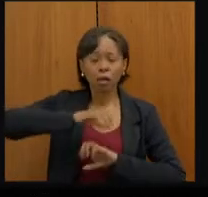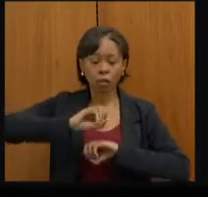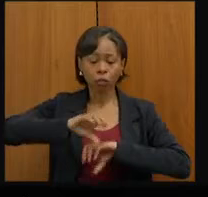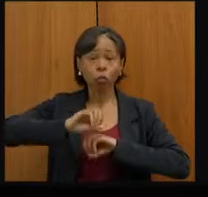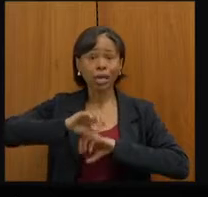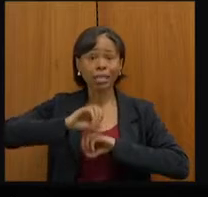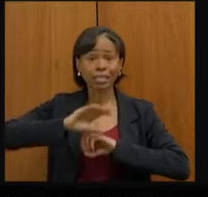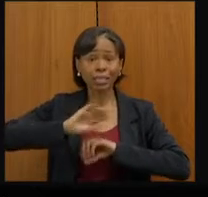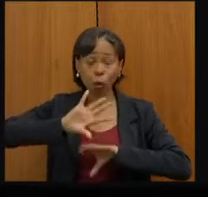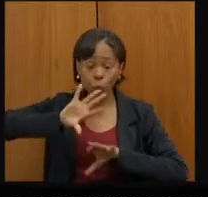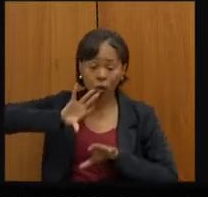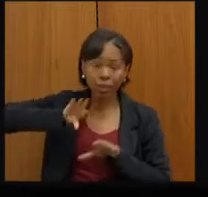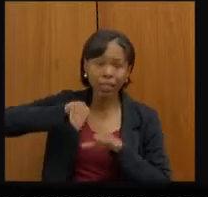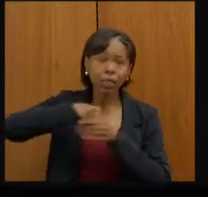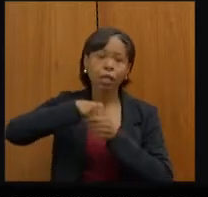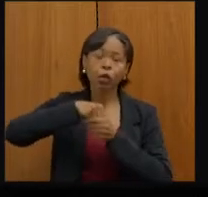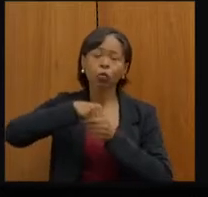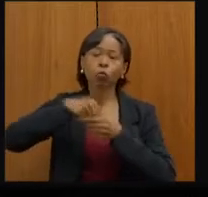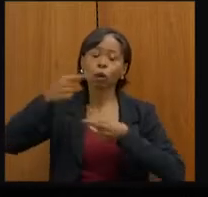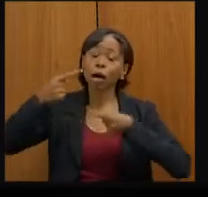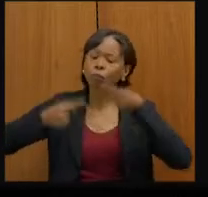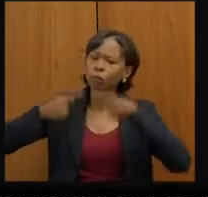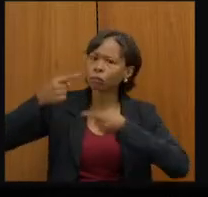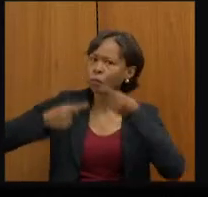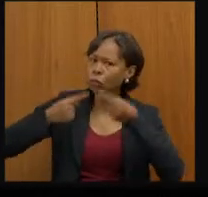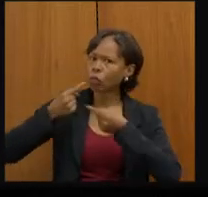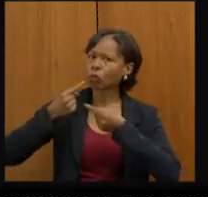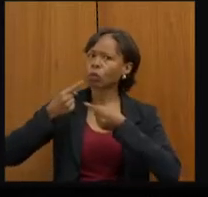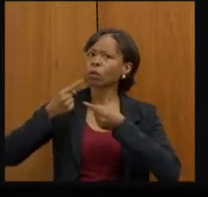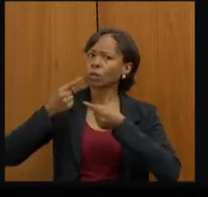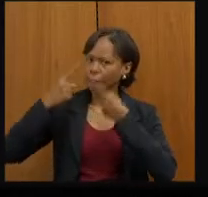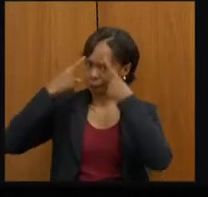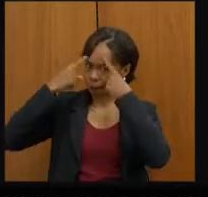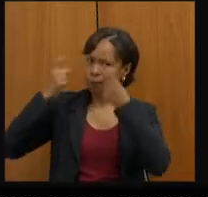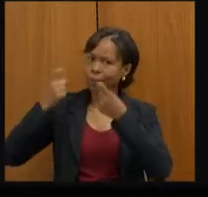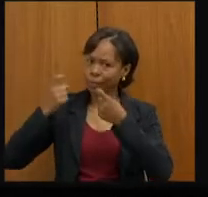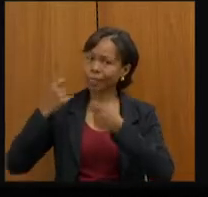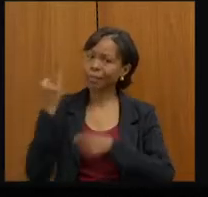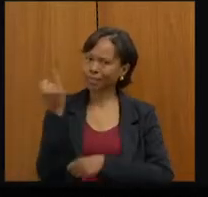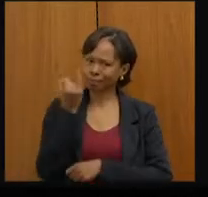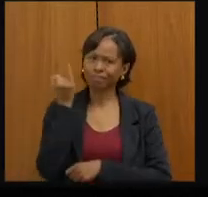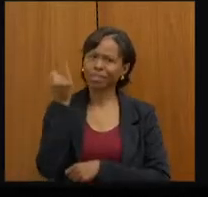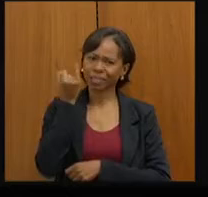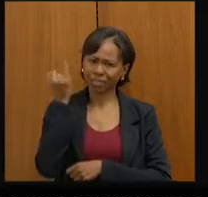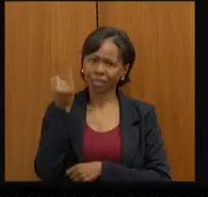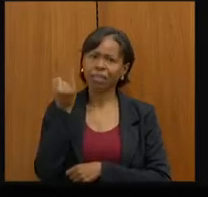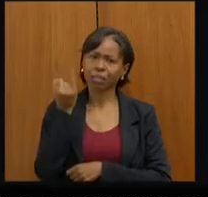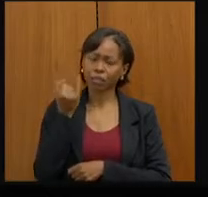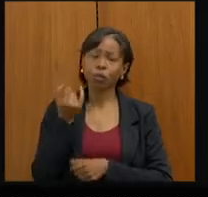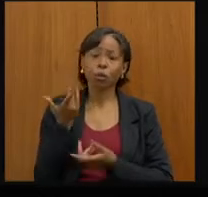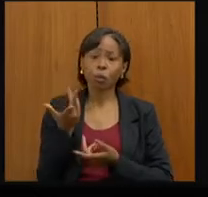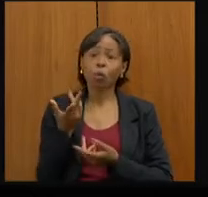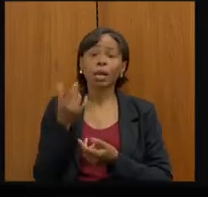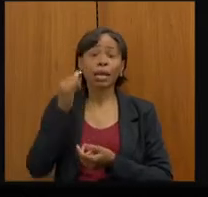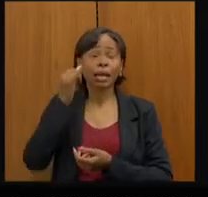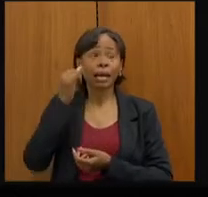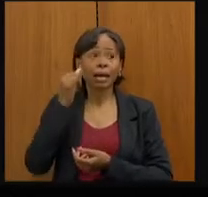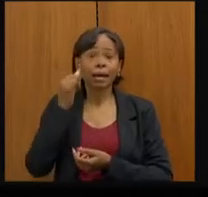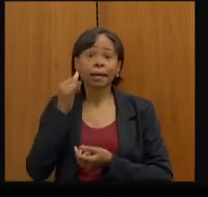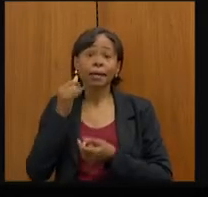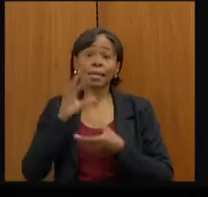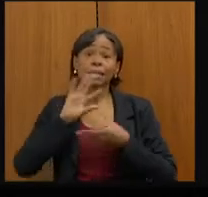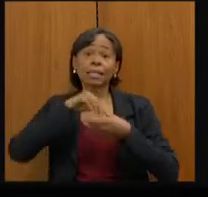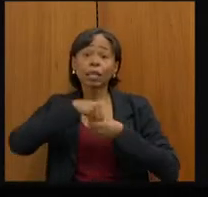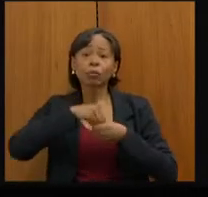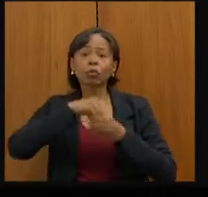discutam da violência é muito importante não é como diz a lei 14134 apresentando de currículos da